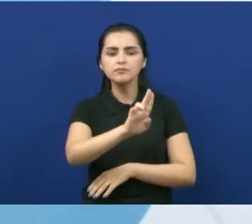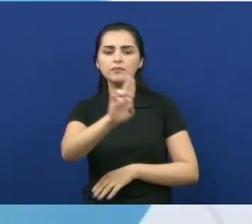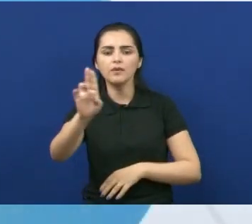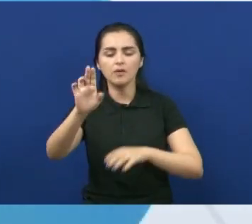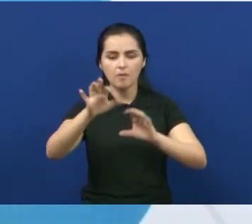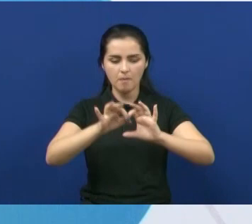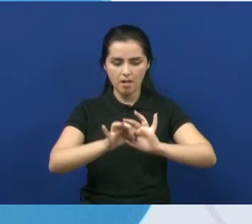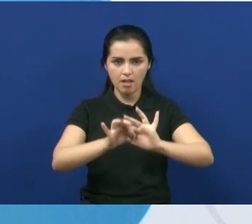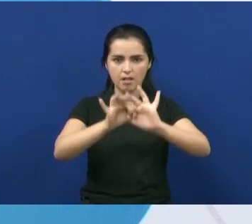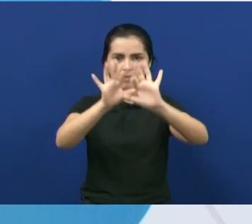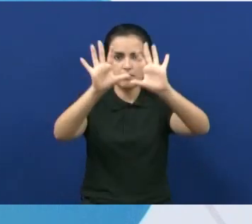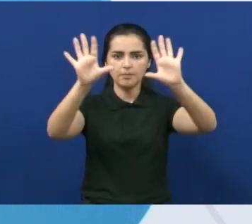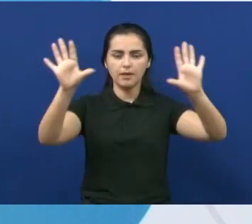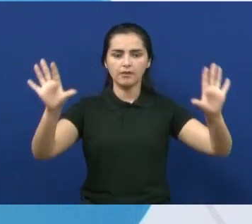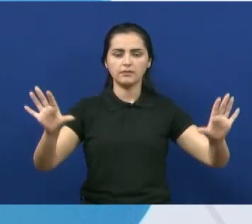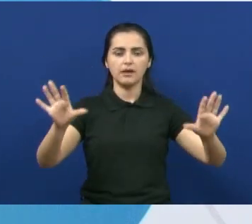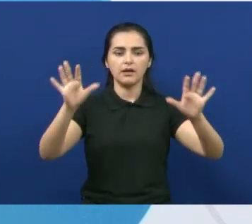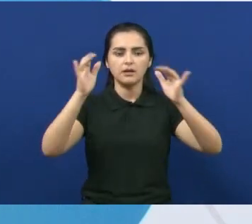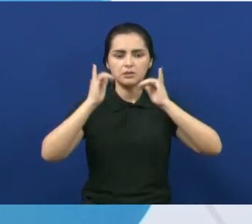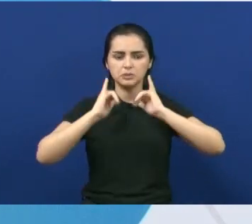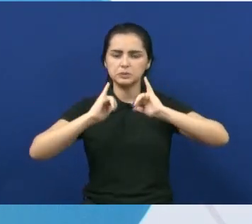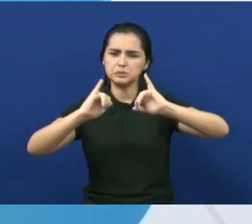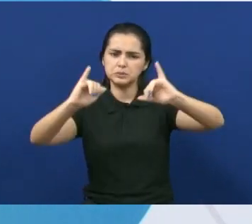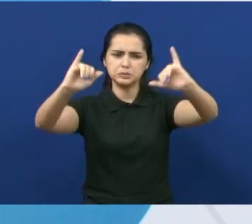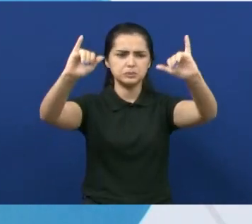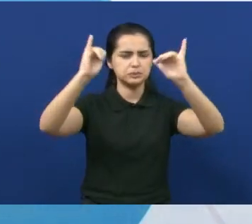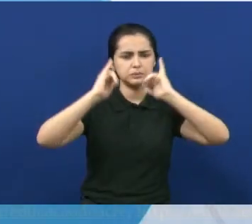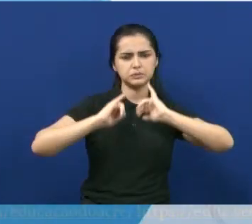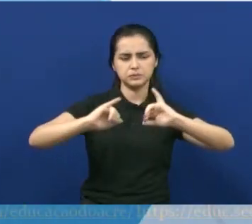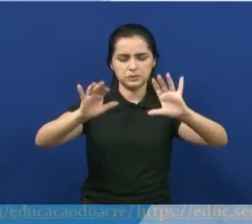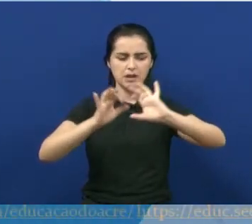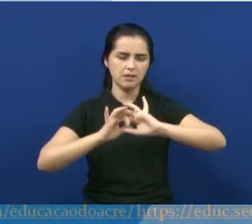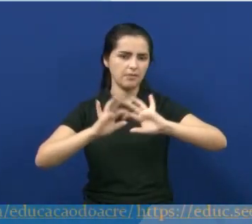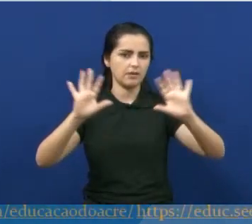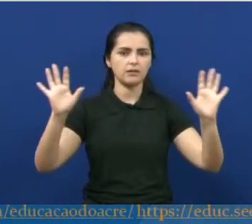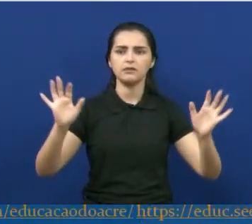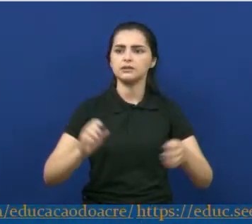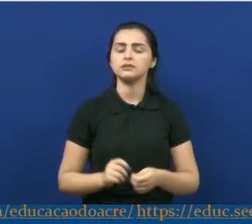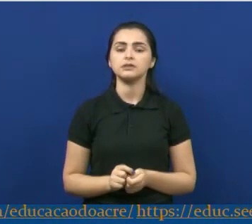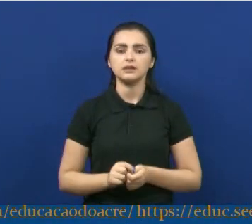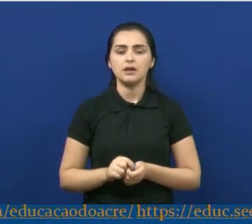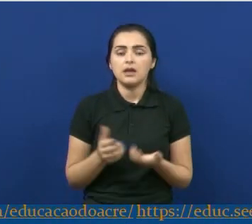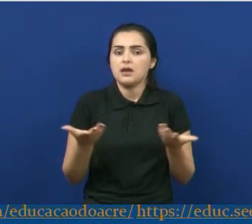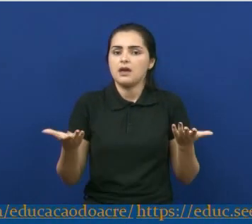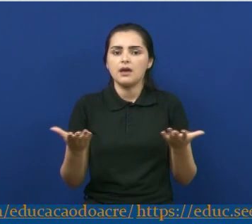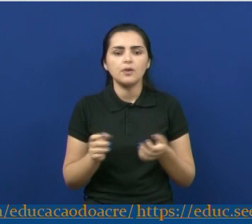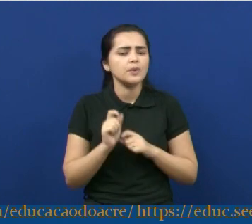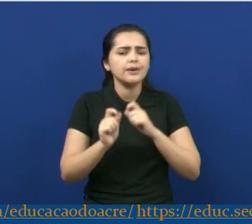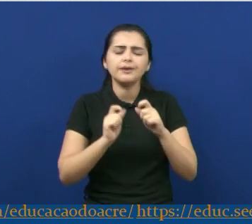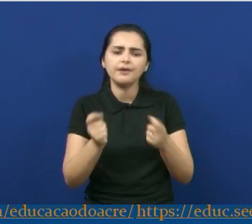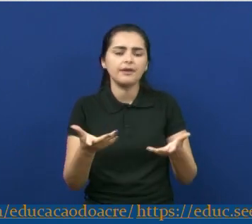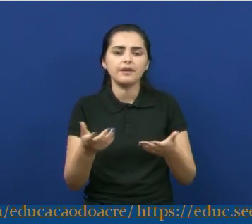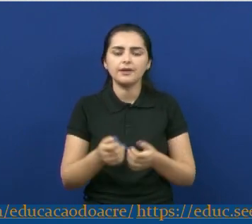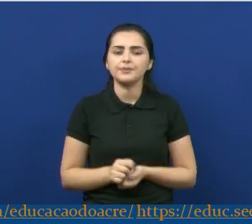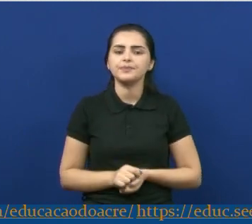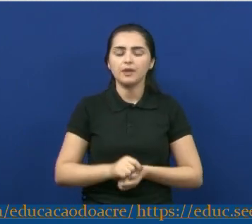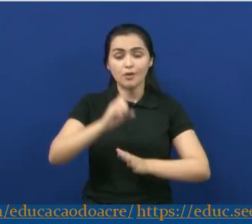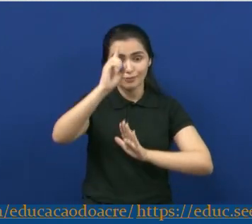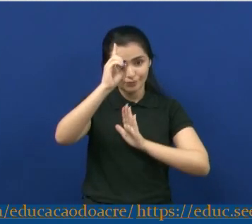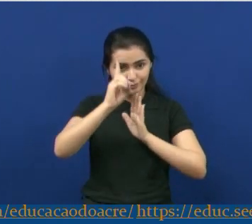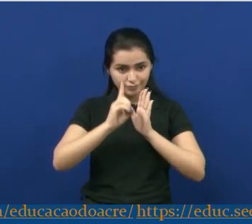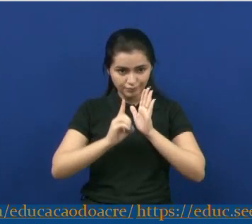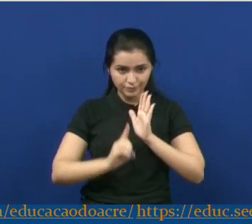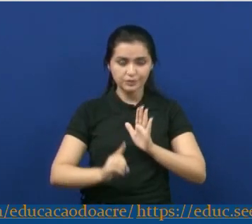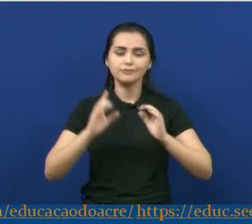de liberdade de expressão. O que é a liberdade de expressão? Basicamente, a liberdade de expressão é o